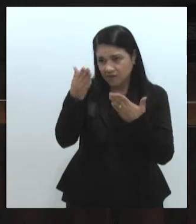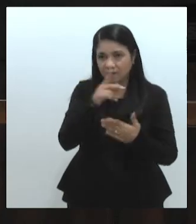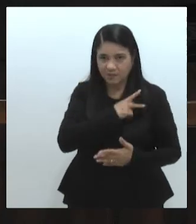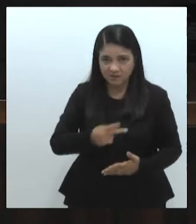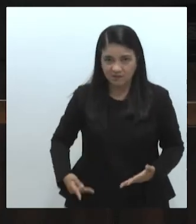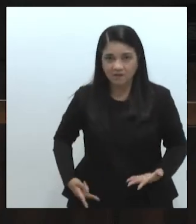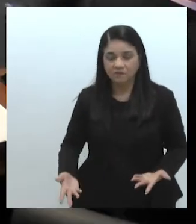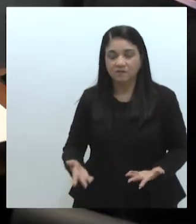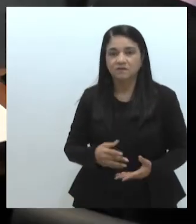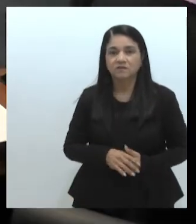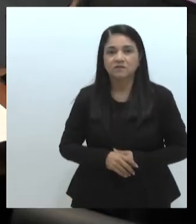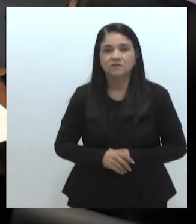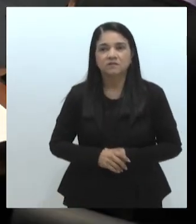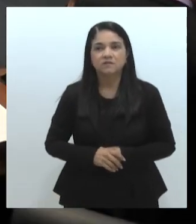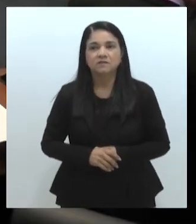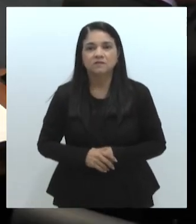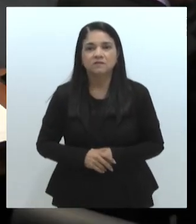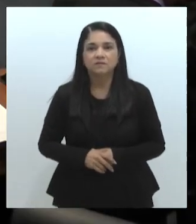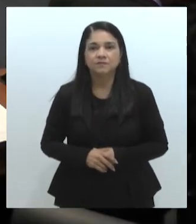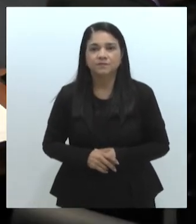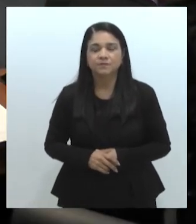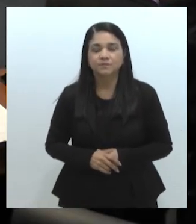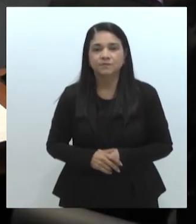Obrigado, Mink.